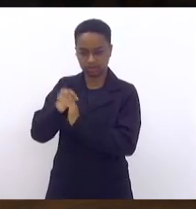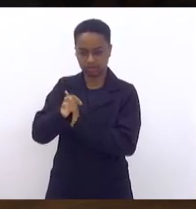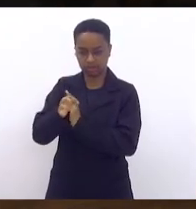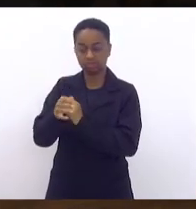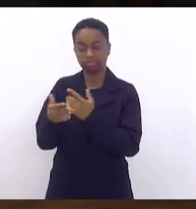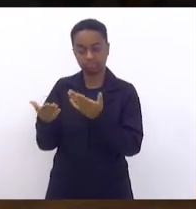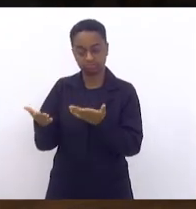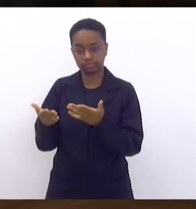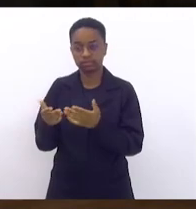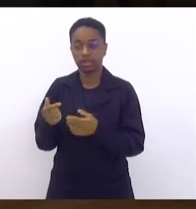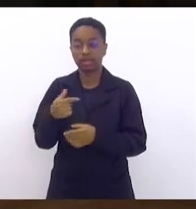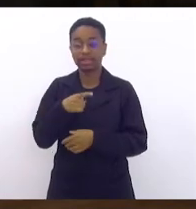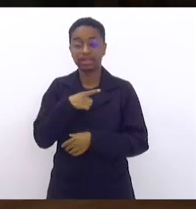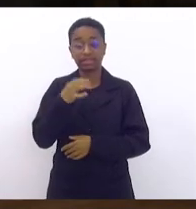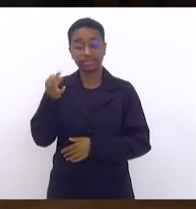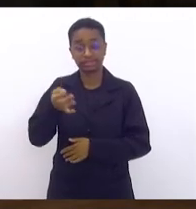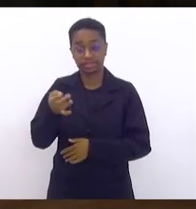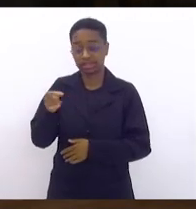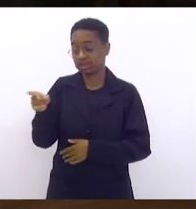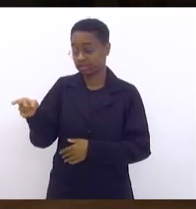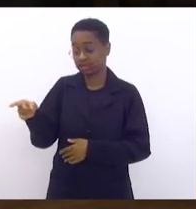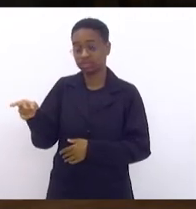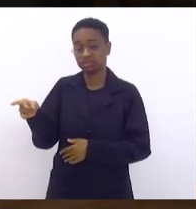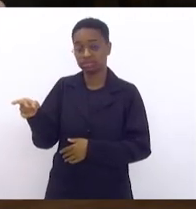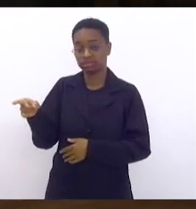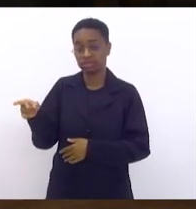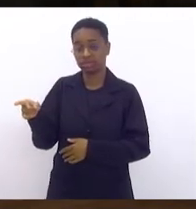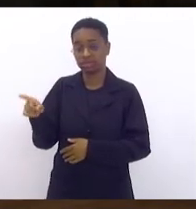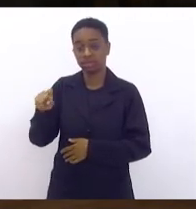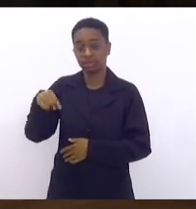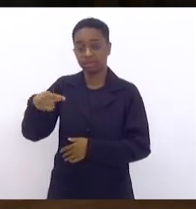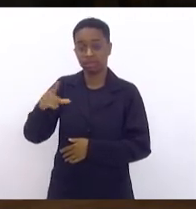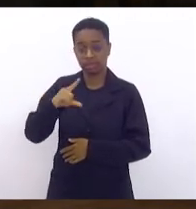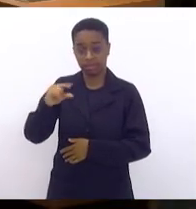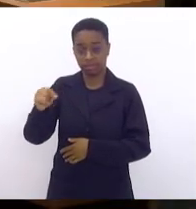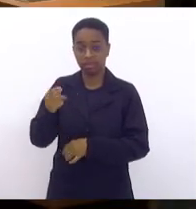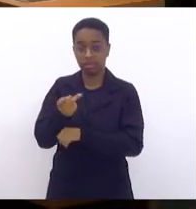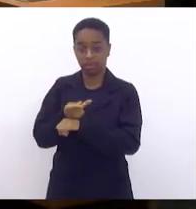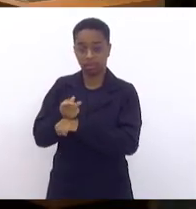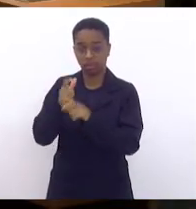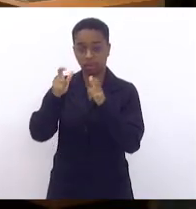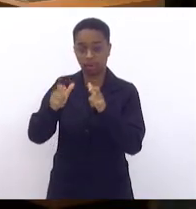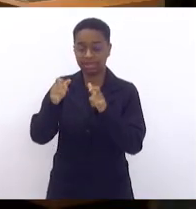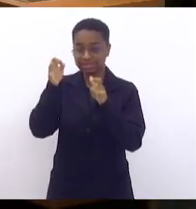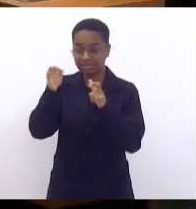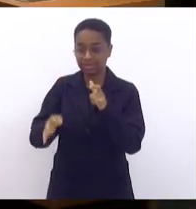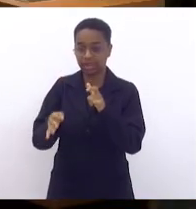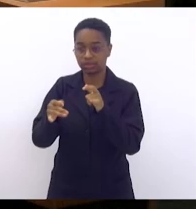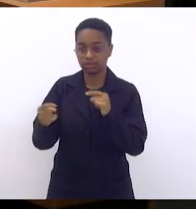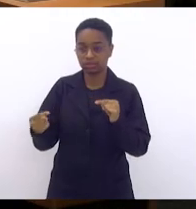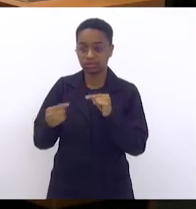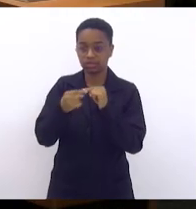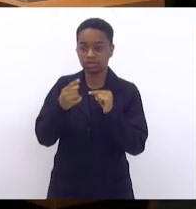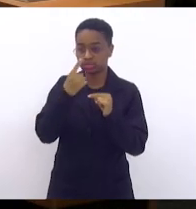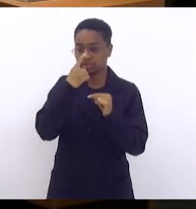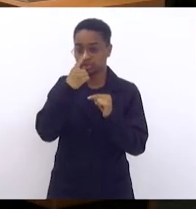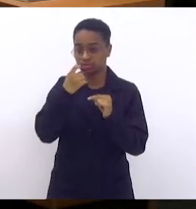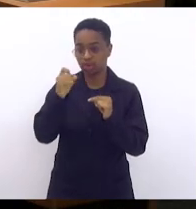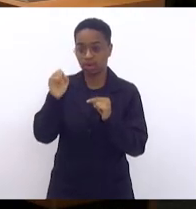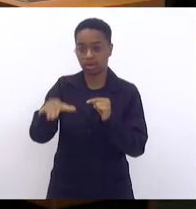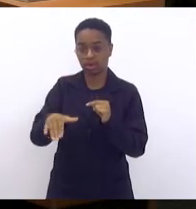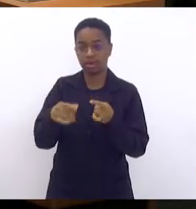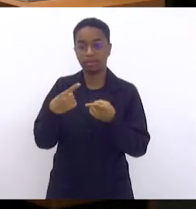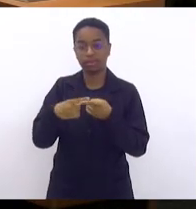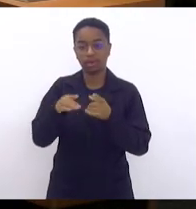refrigerante e eu tenho certeza que ele vai ao sair daqui vai buscar um lugar para descartar corretamente que é um hábito que a gente